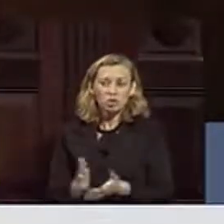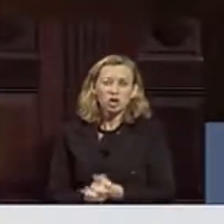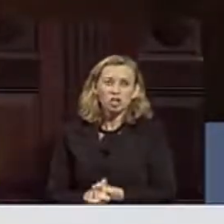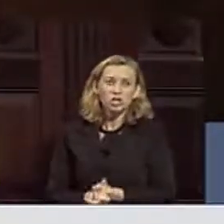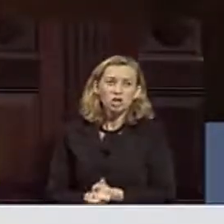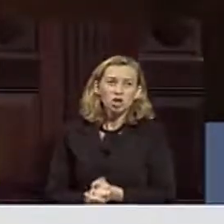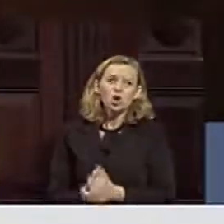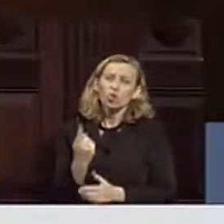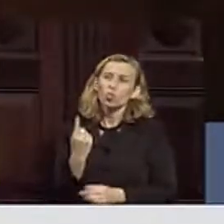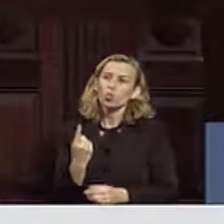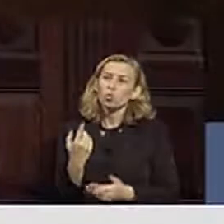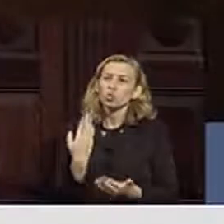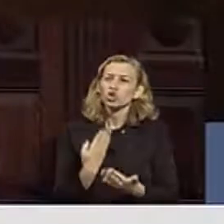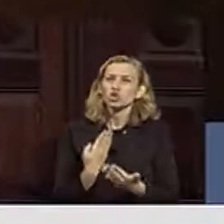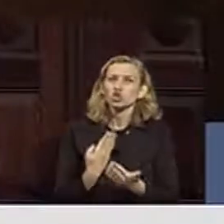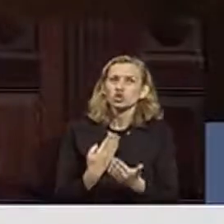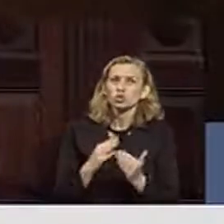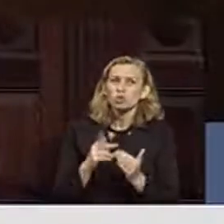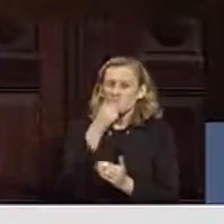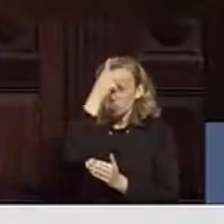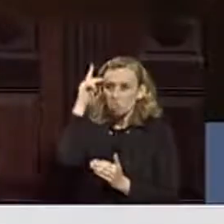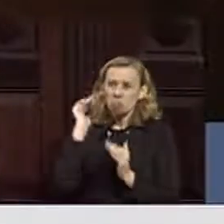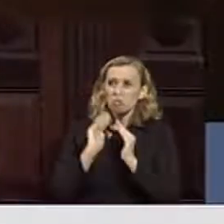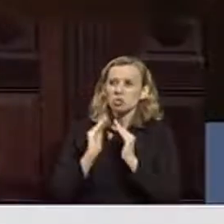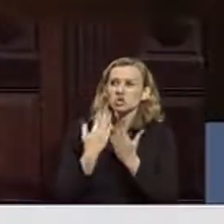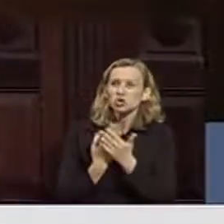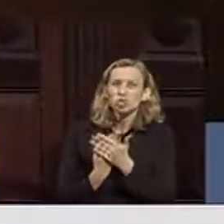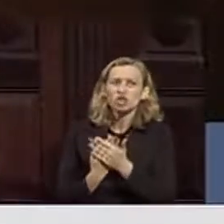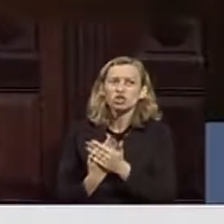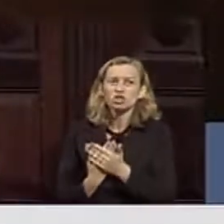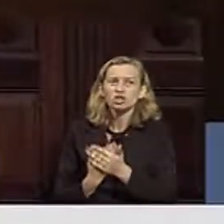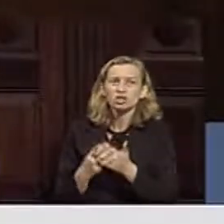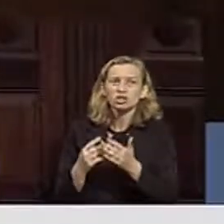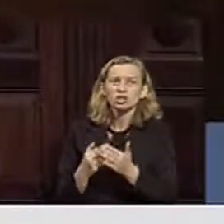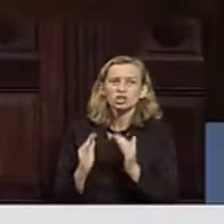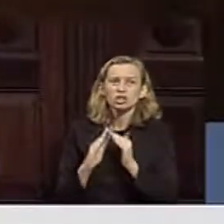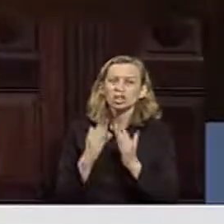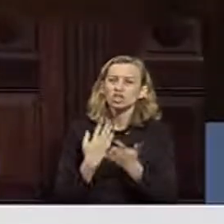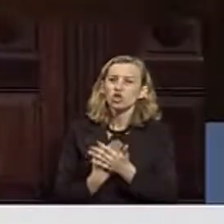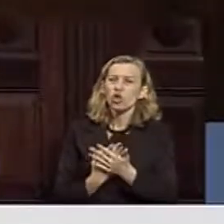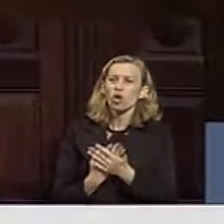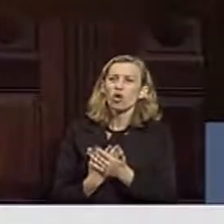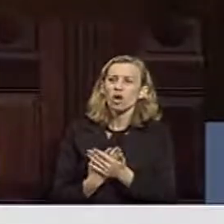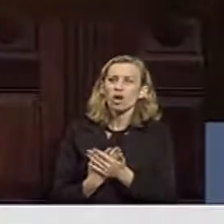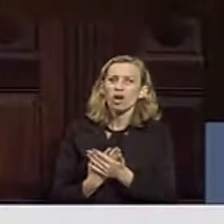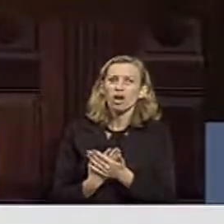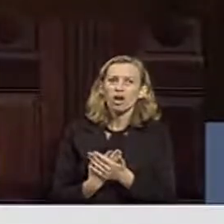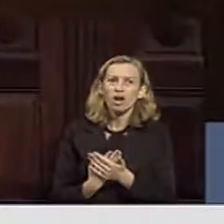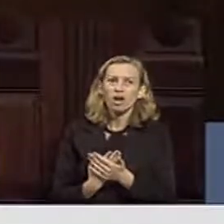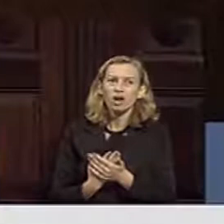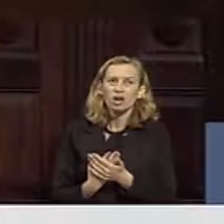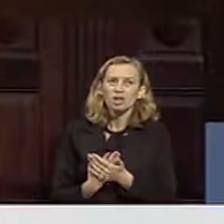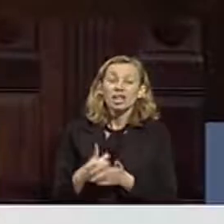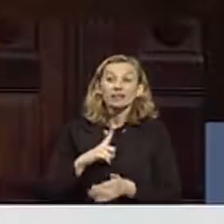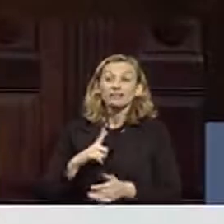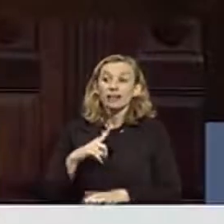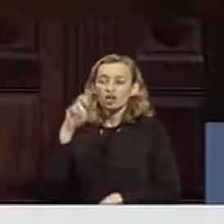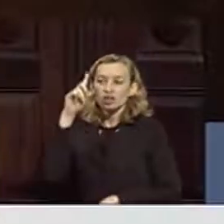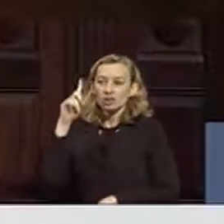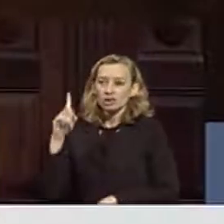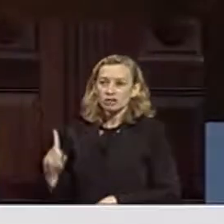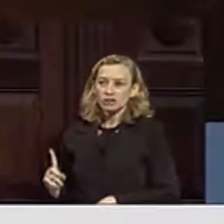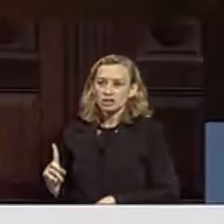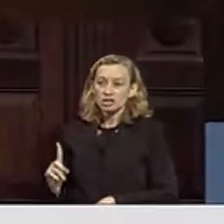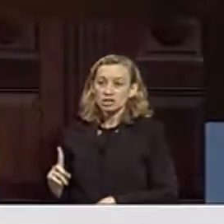estudante do Colégio Francisco Portugal Neves que tem uma deficiência motora